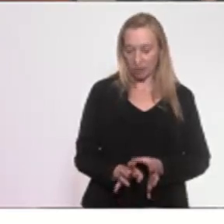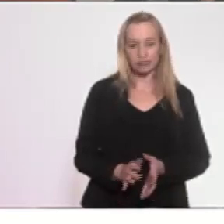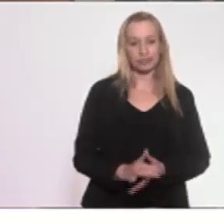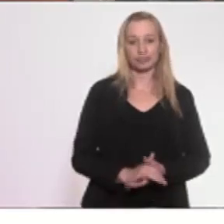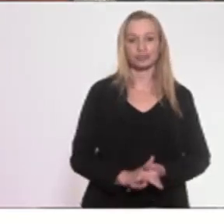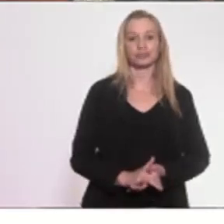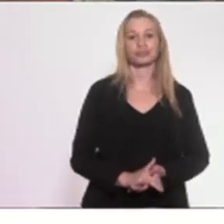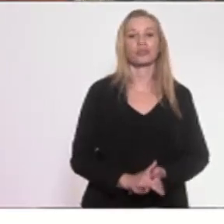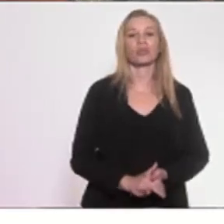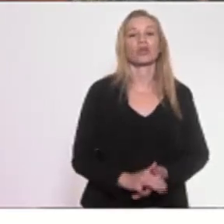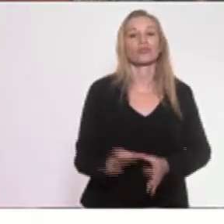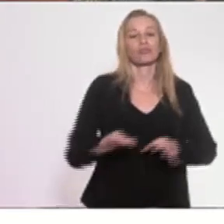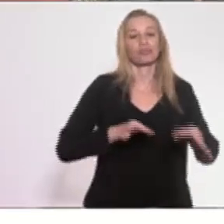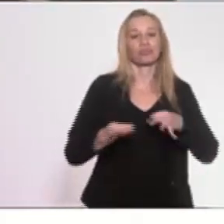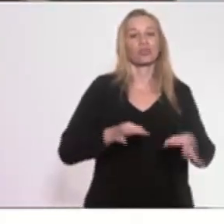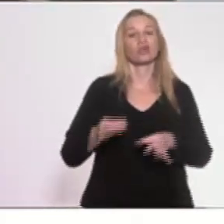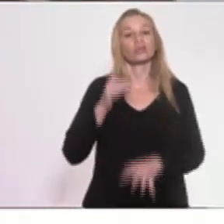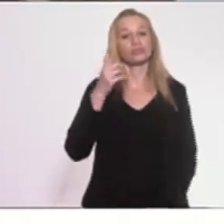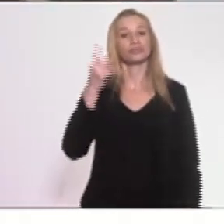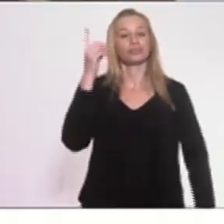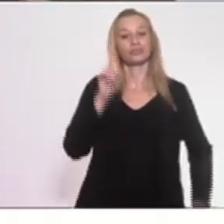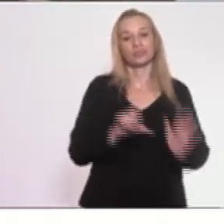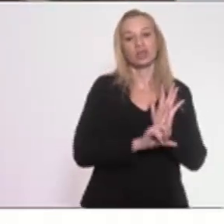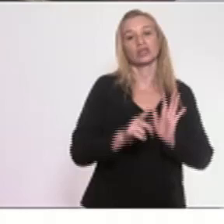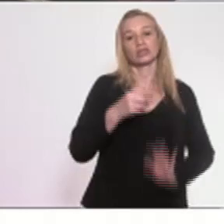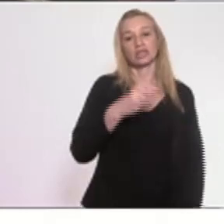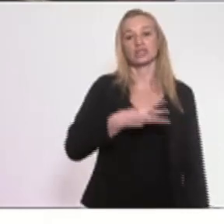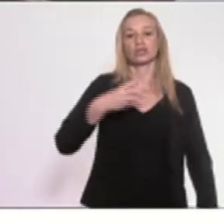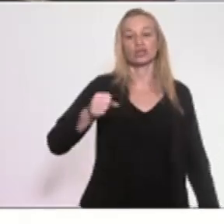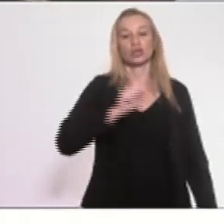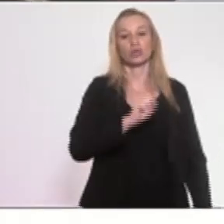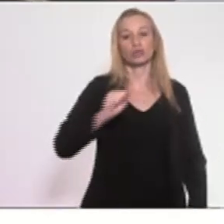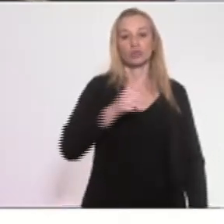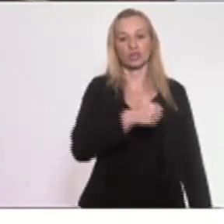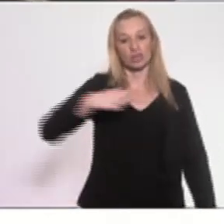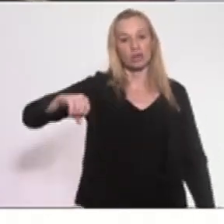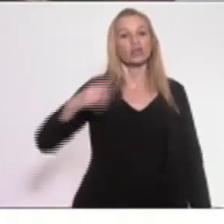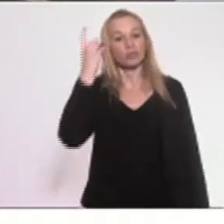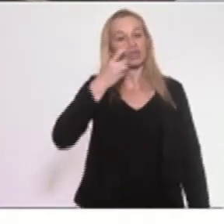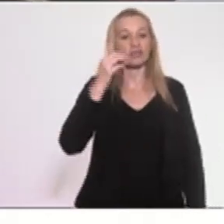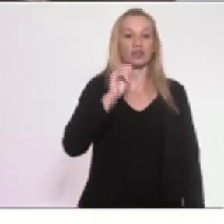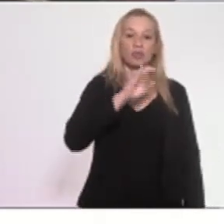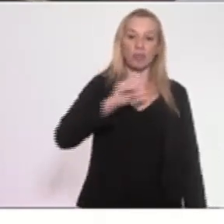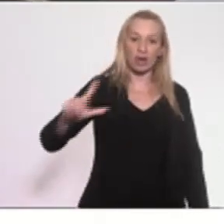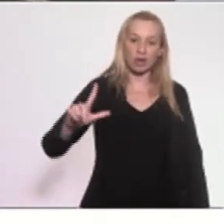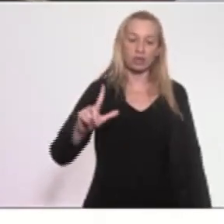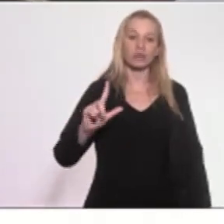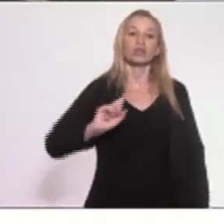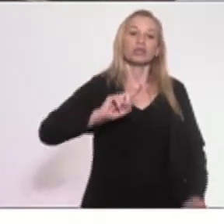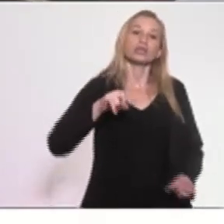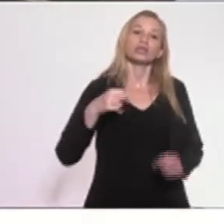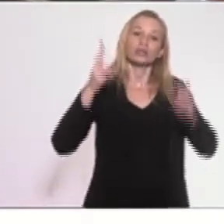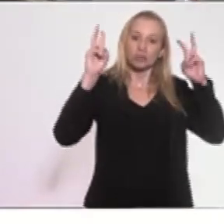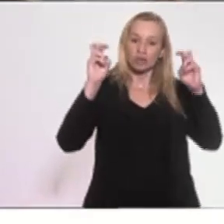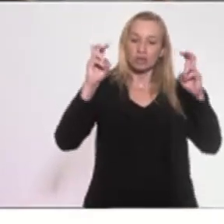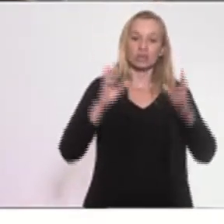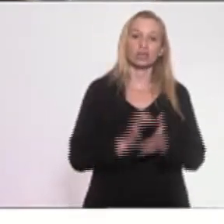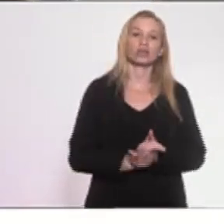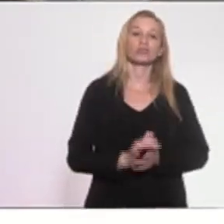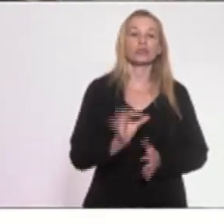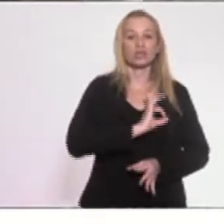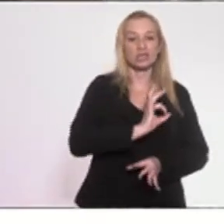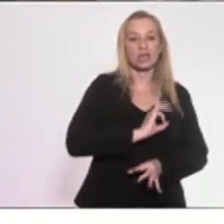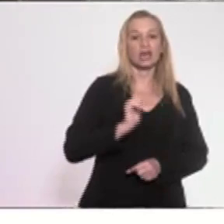Senhor presidente, trata-se do projeto de lei número 388/2019, de autoria do deputado Felipe Pobel, que depõe acerca do comparecimento dos